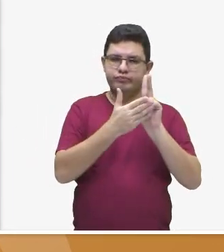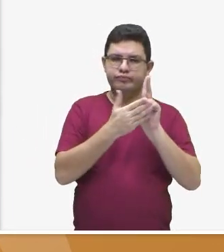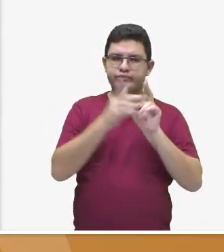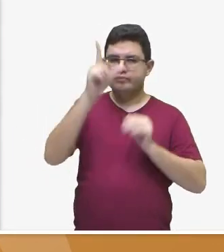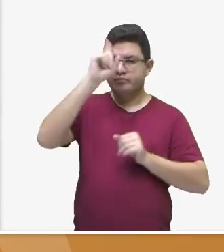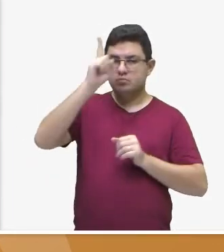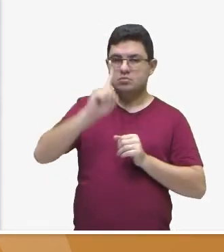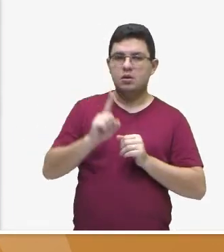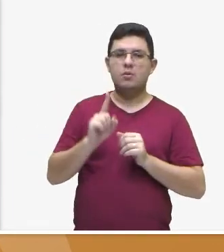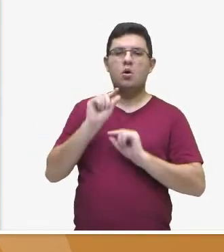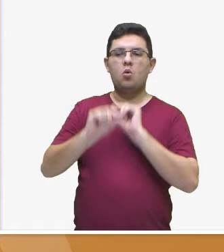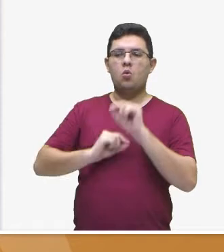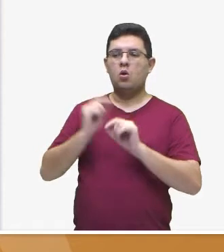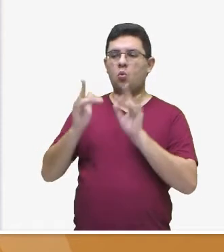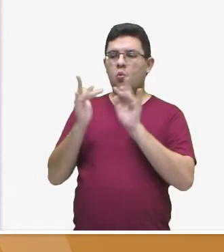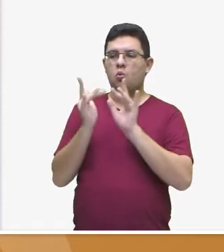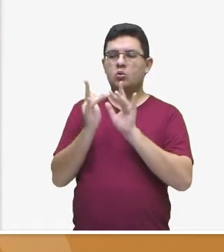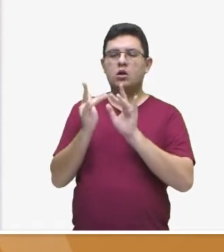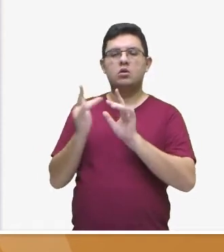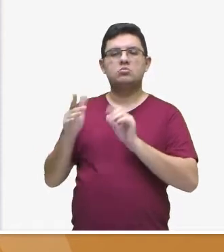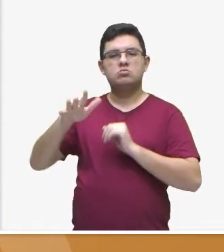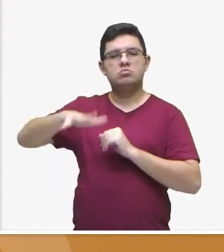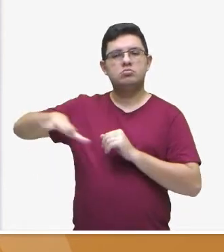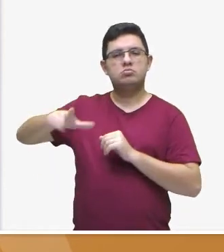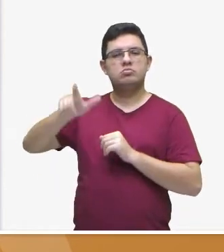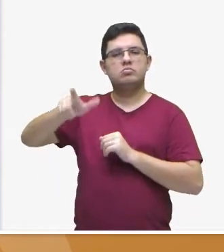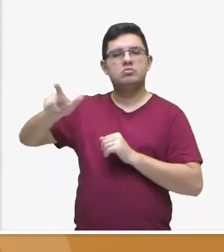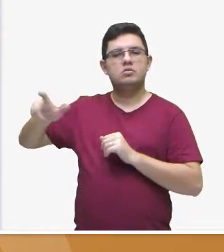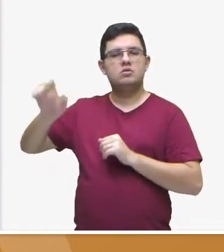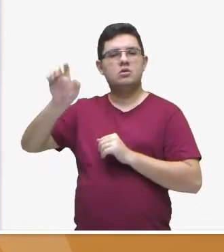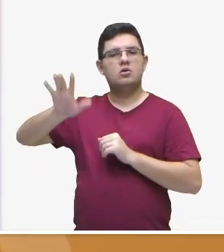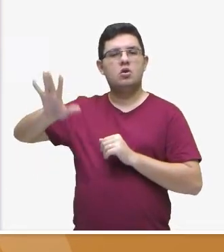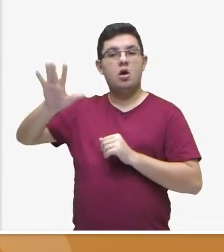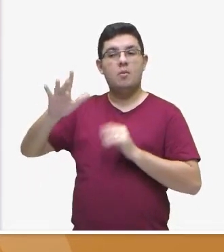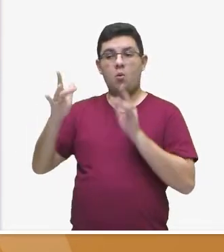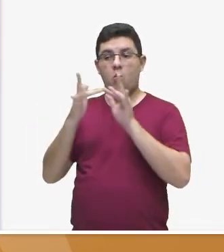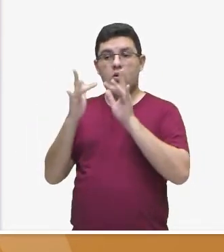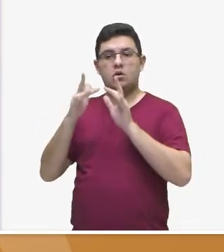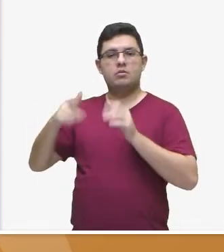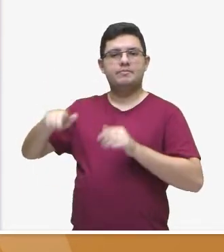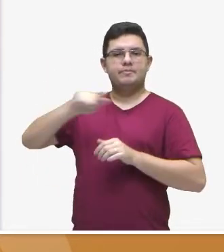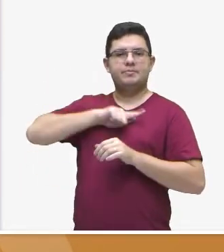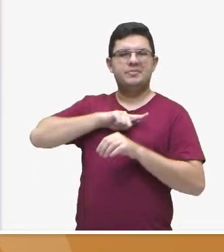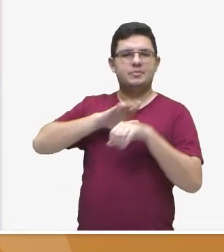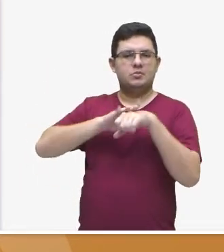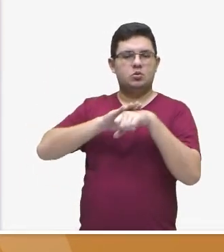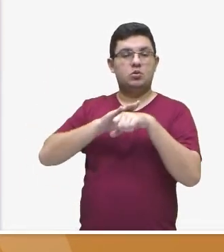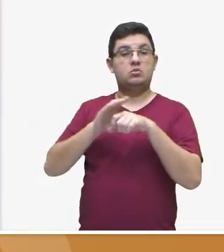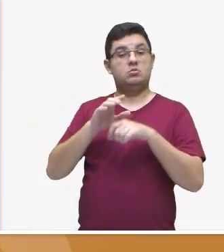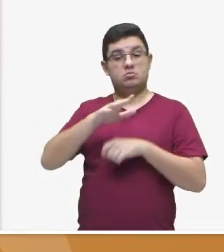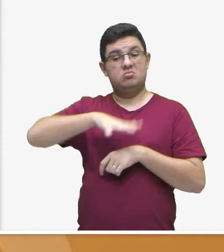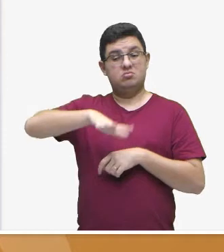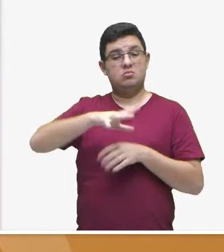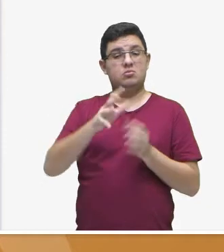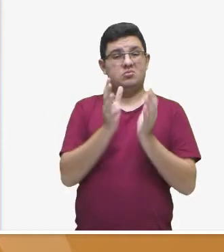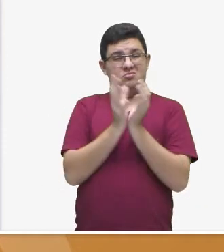europeus, contra as quais os indígenas não possuíam defesas naturais, isto é, anticorpos,